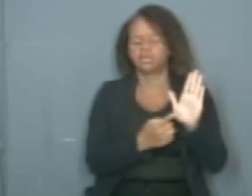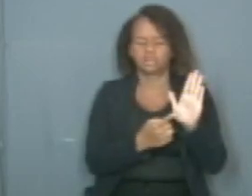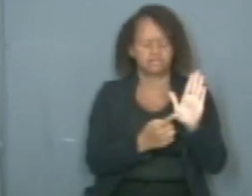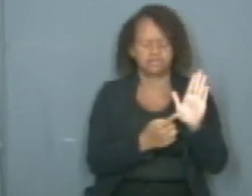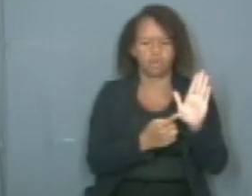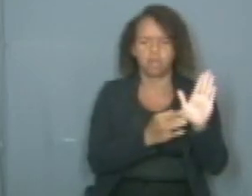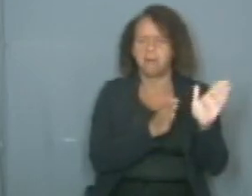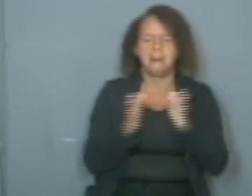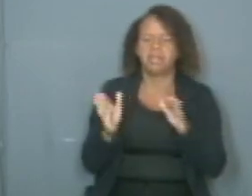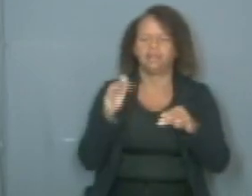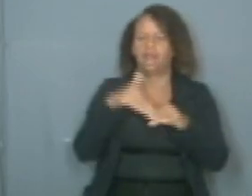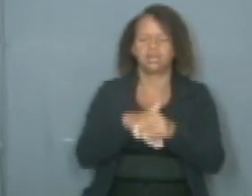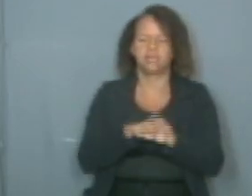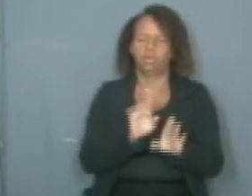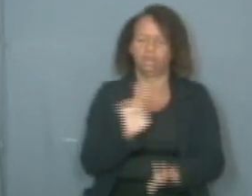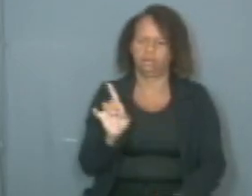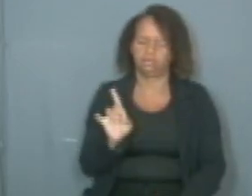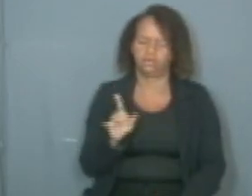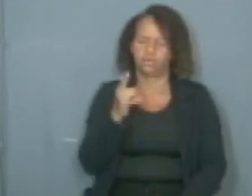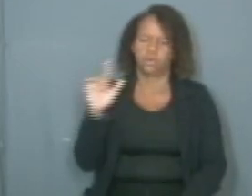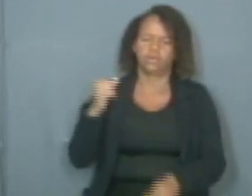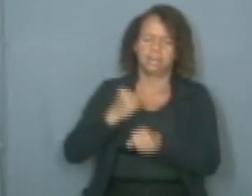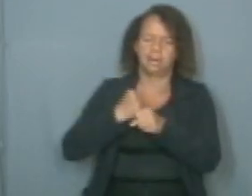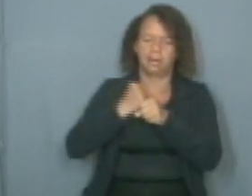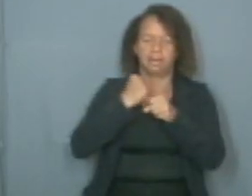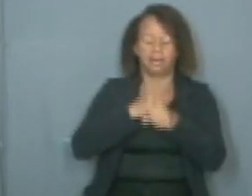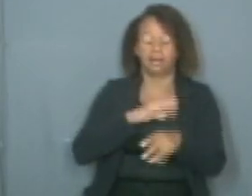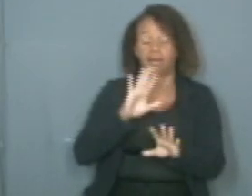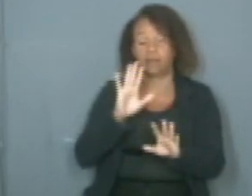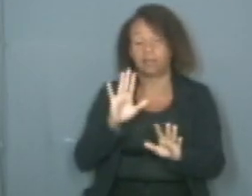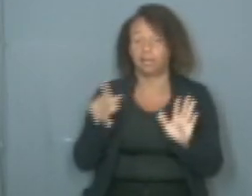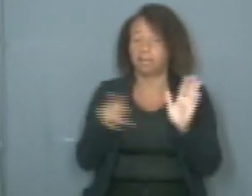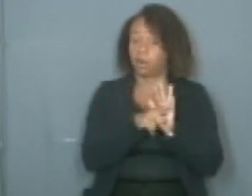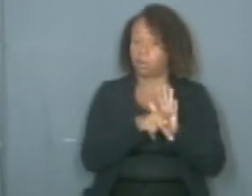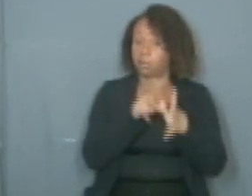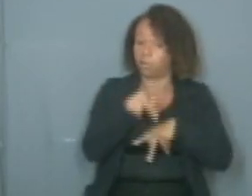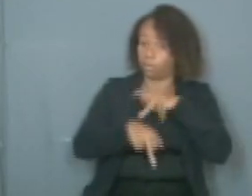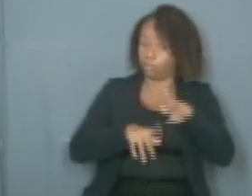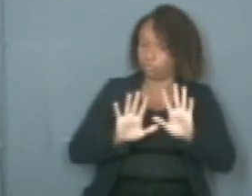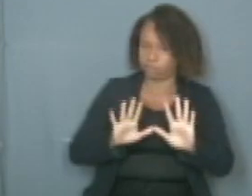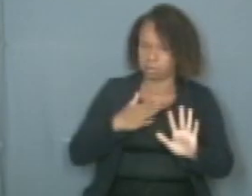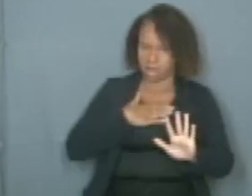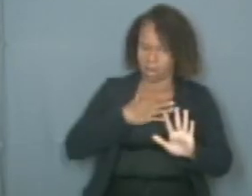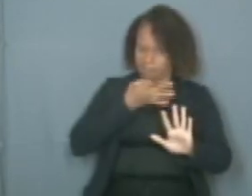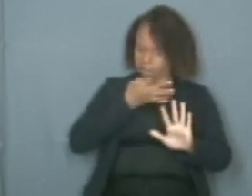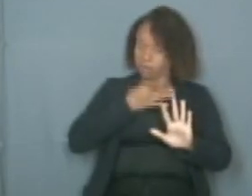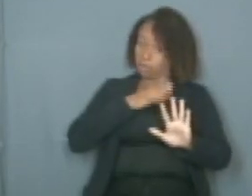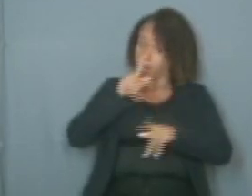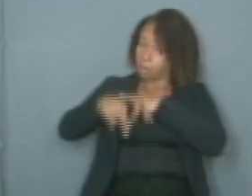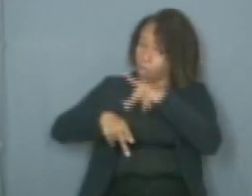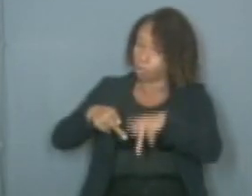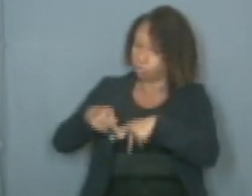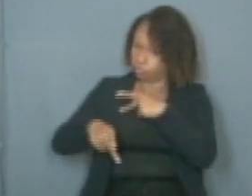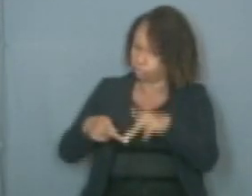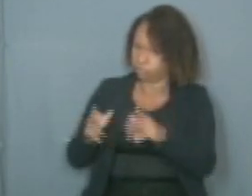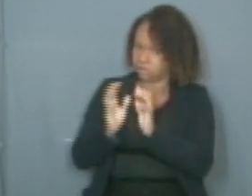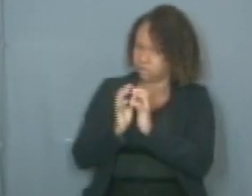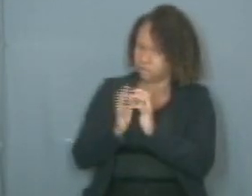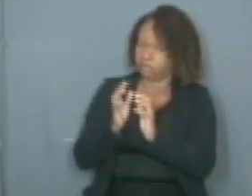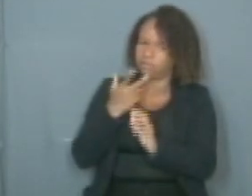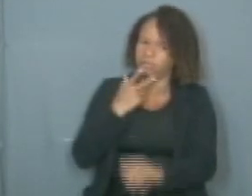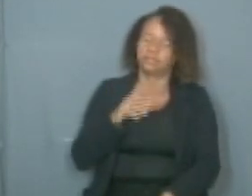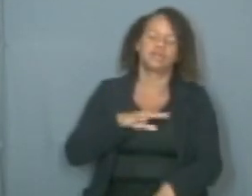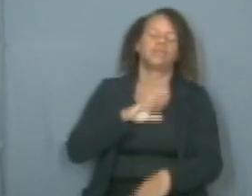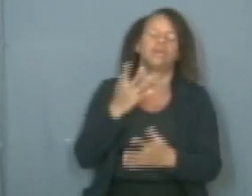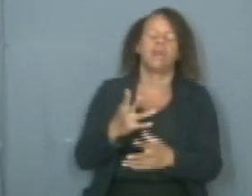obra eleitoreira, como outras obras que existem a suspeita do próprio povo, não é de Eduardo, de que tenham sido obras eleitoreiras, como, por exemplo, o Parque